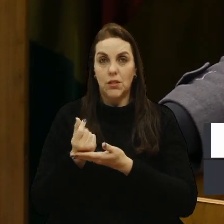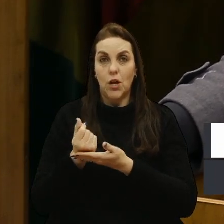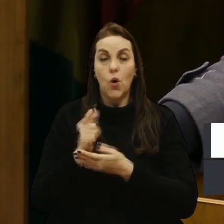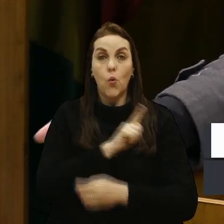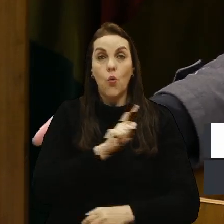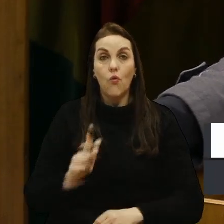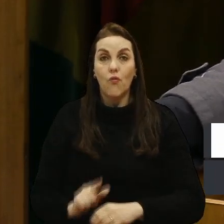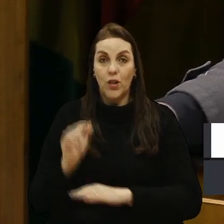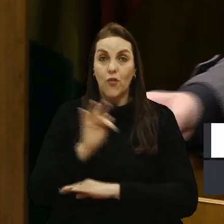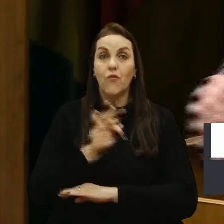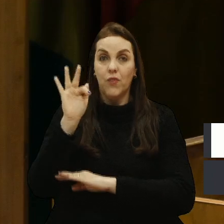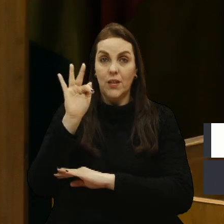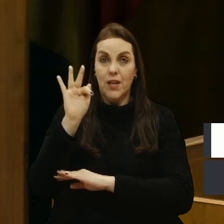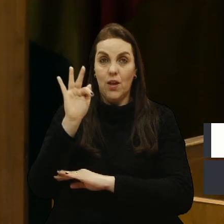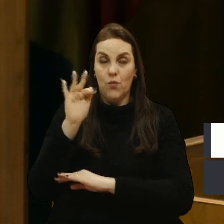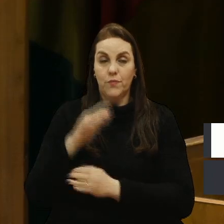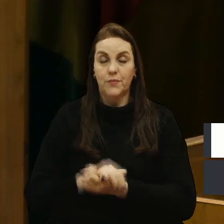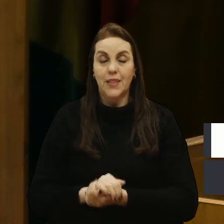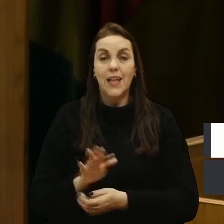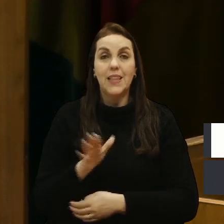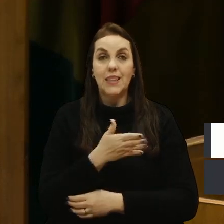federal. Então, talvez a